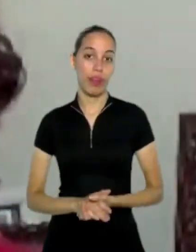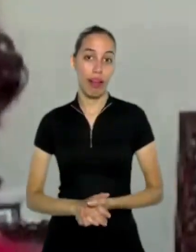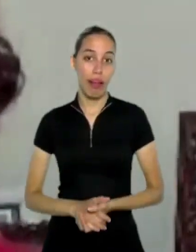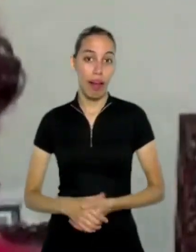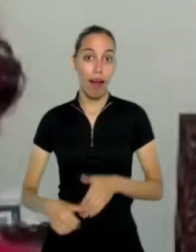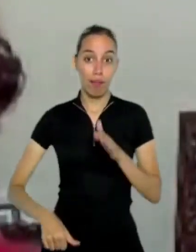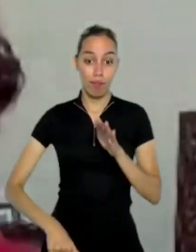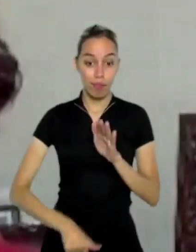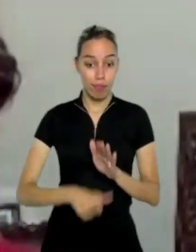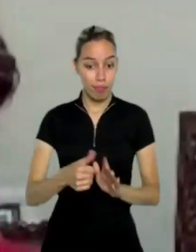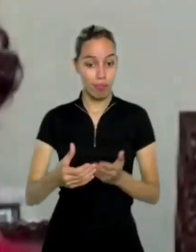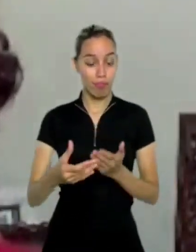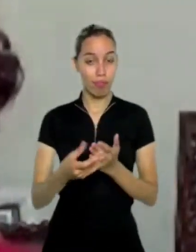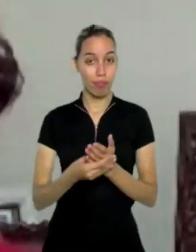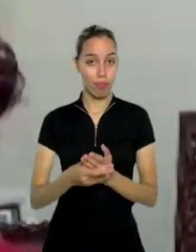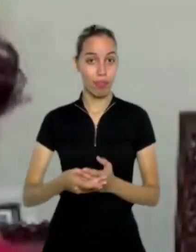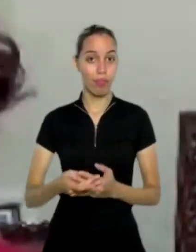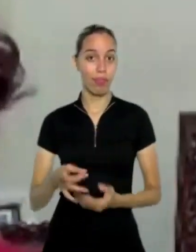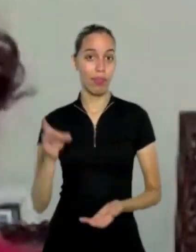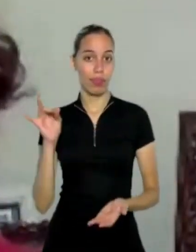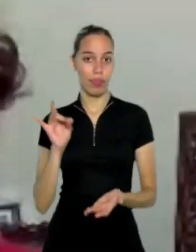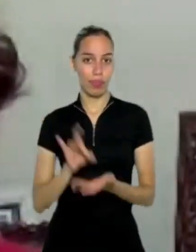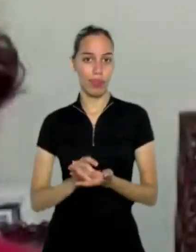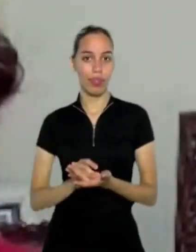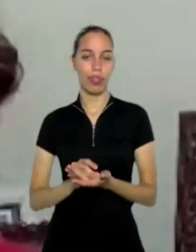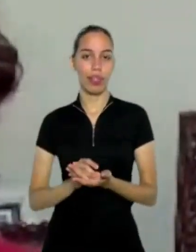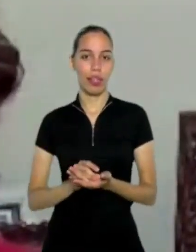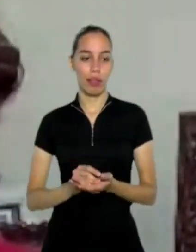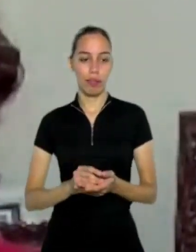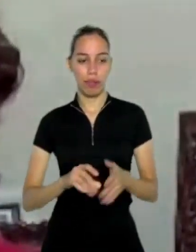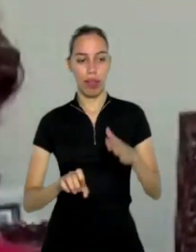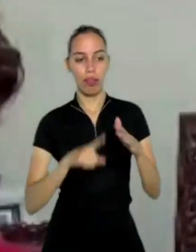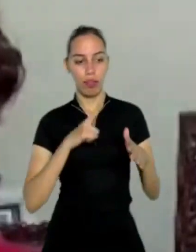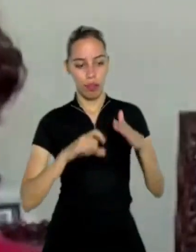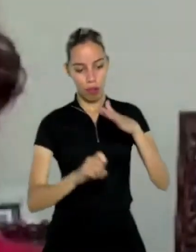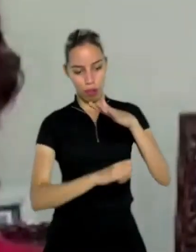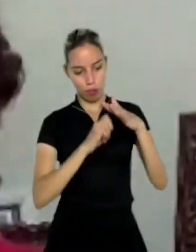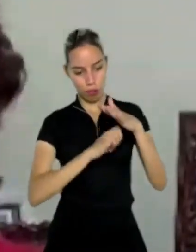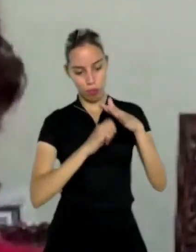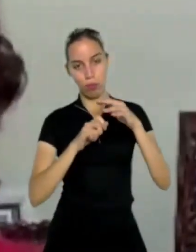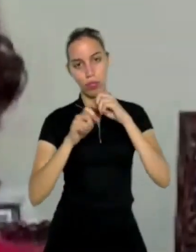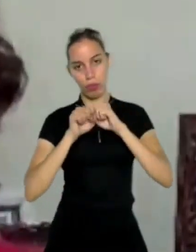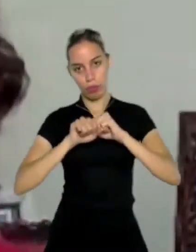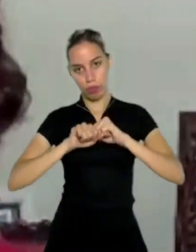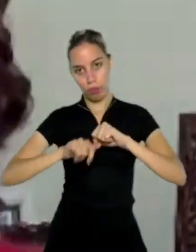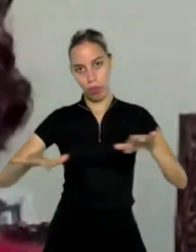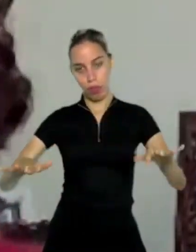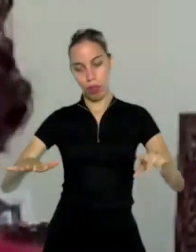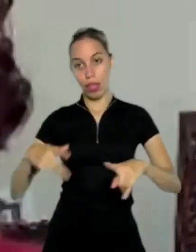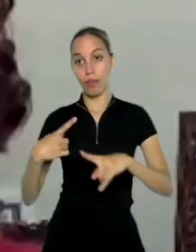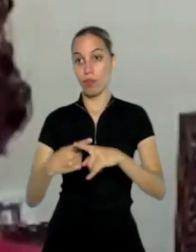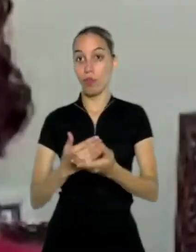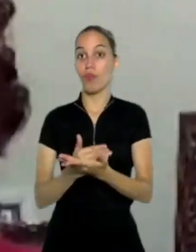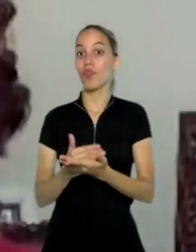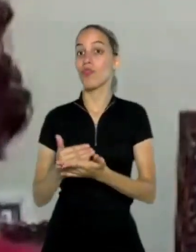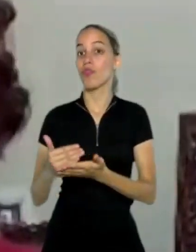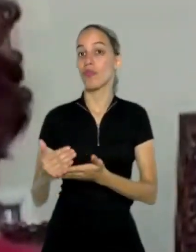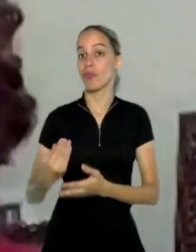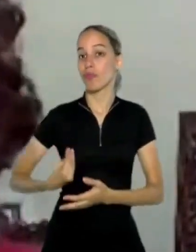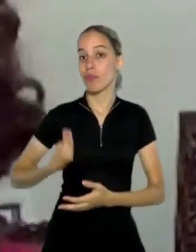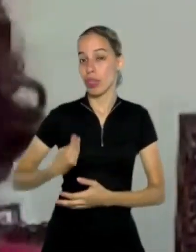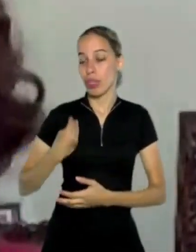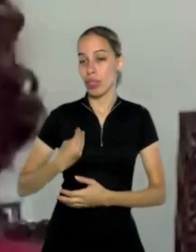a primeira publicação mesmo por editora e tal. Porque aí eu comecei a participar de concursos, né? Concursos de